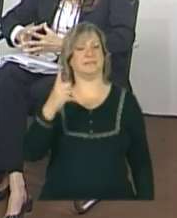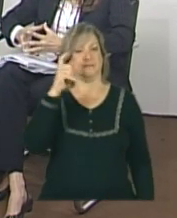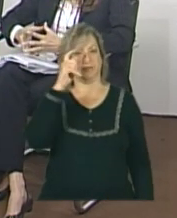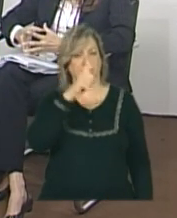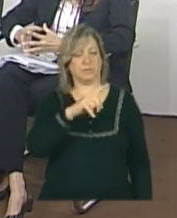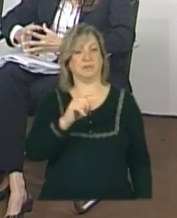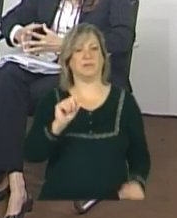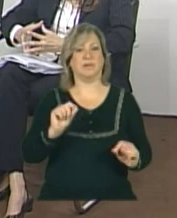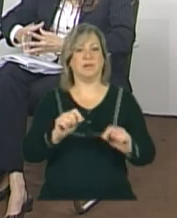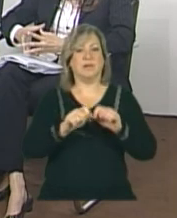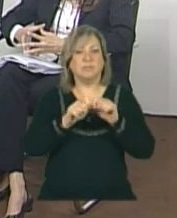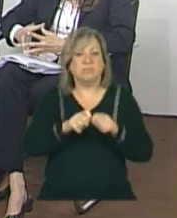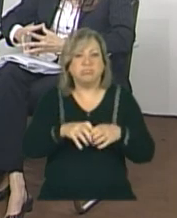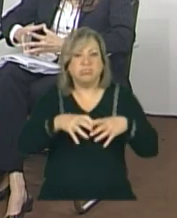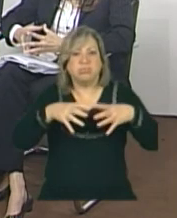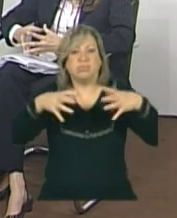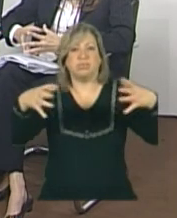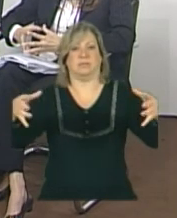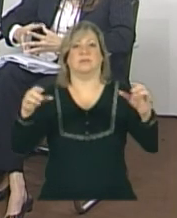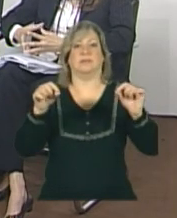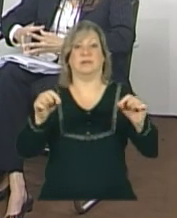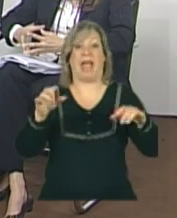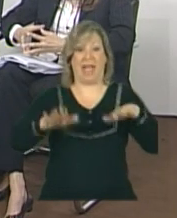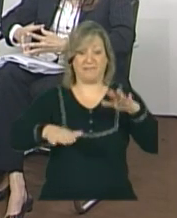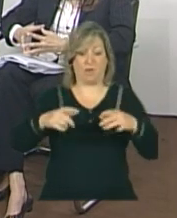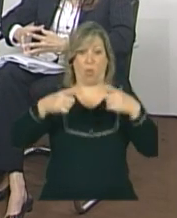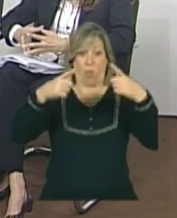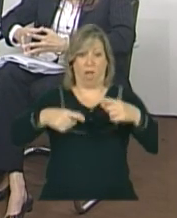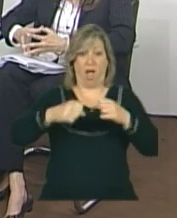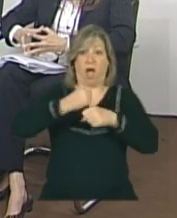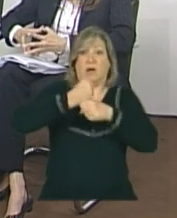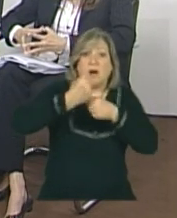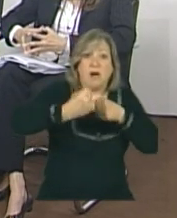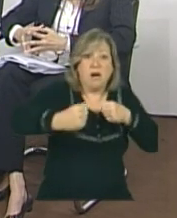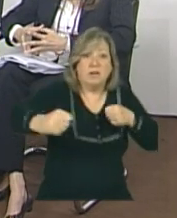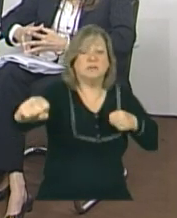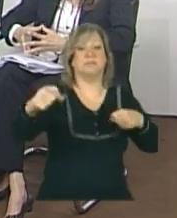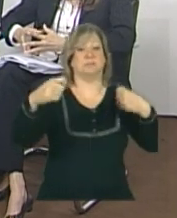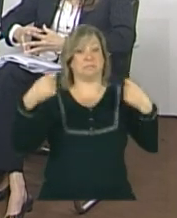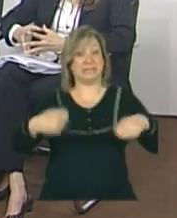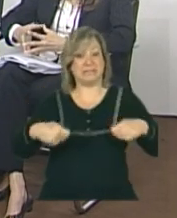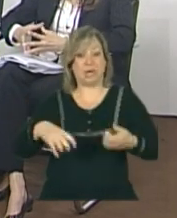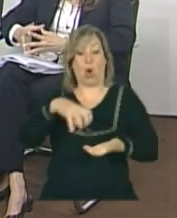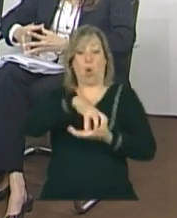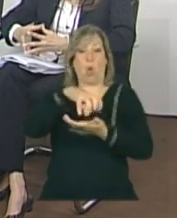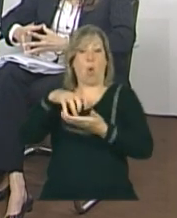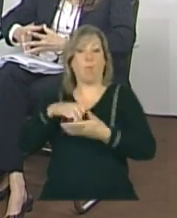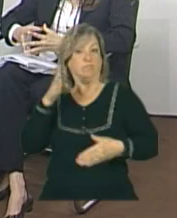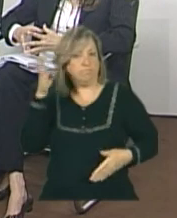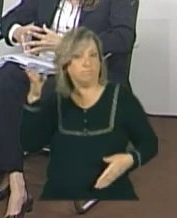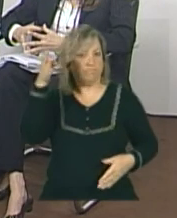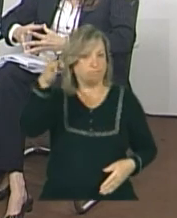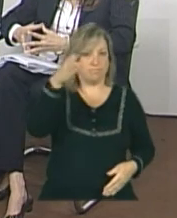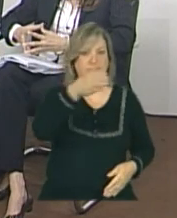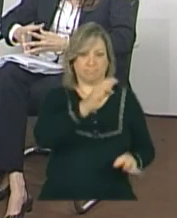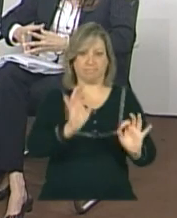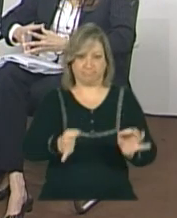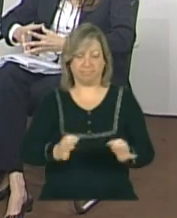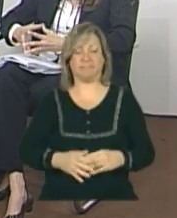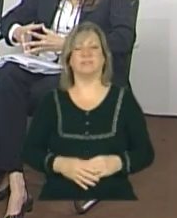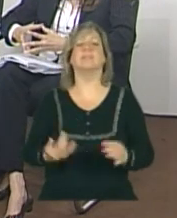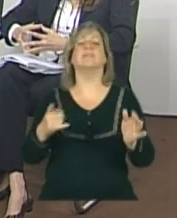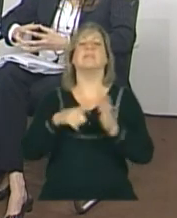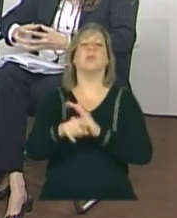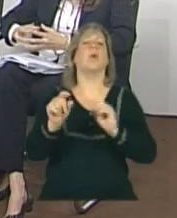desse atendimento, né? Como é uma área muito grande, vocês precisariam então dessas equipes volantes. Socorro, o que